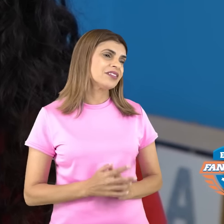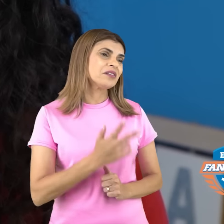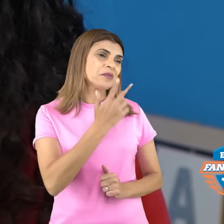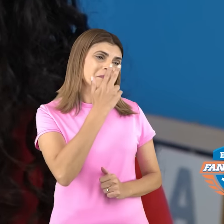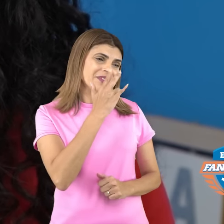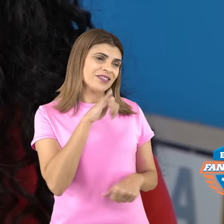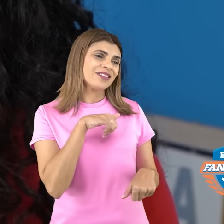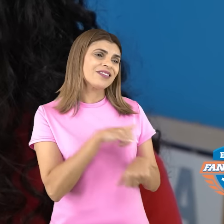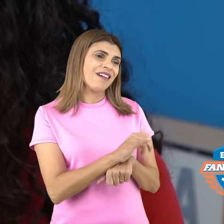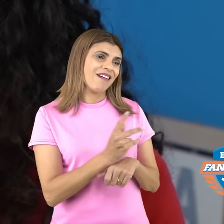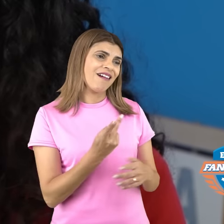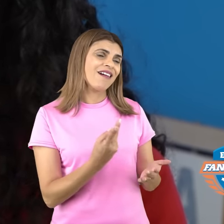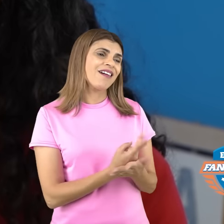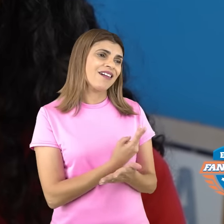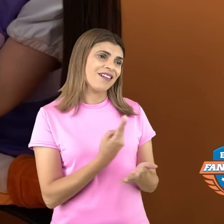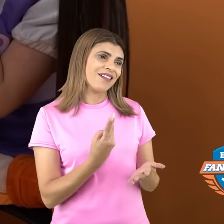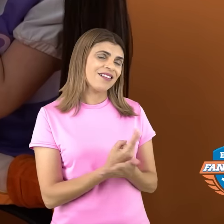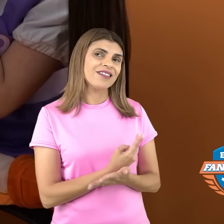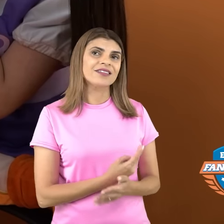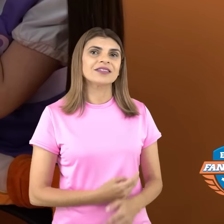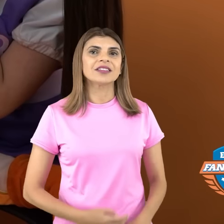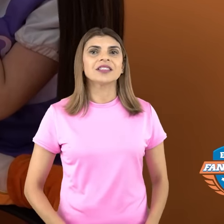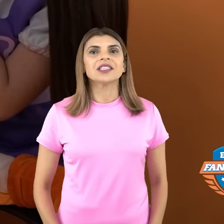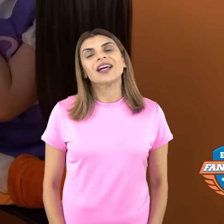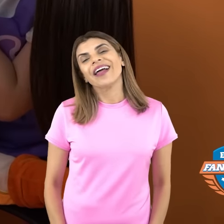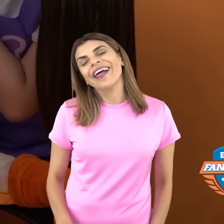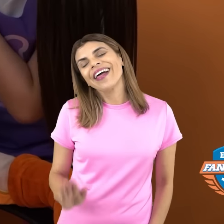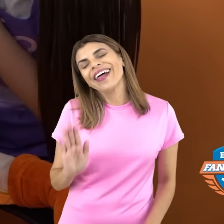gente mandou mal.